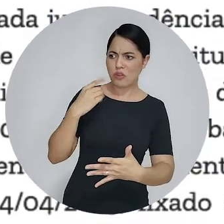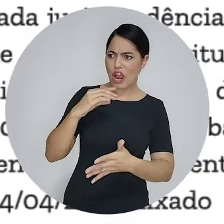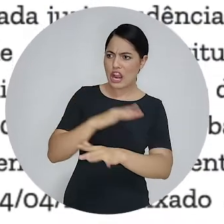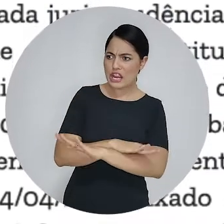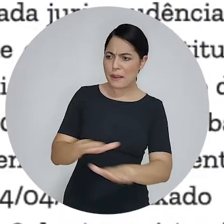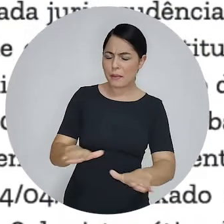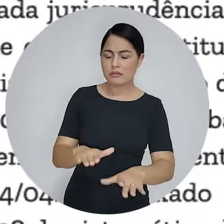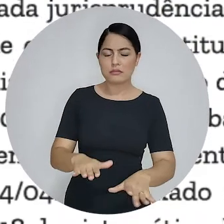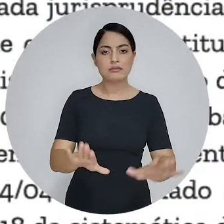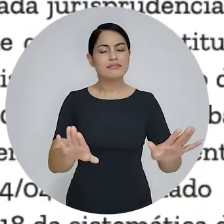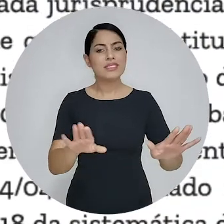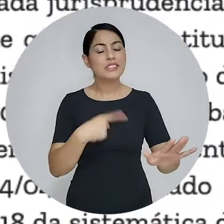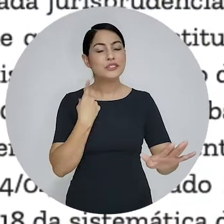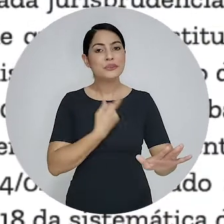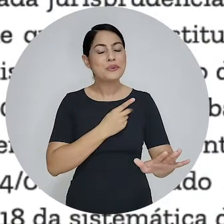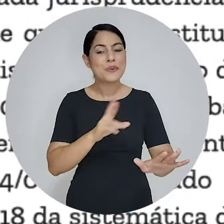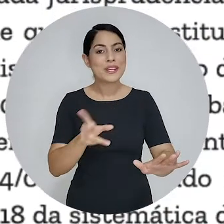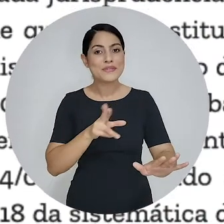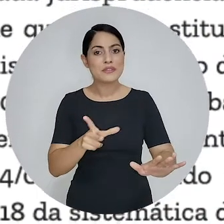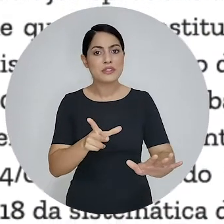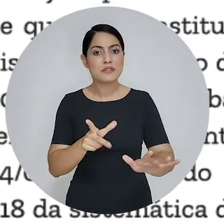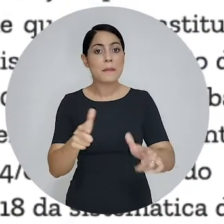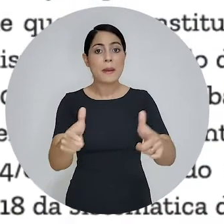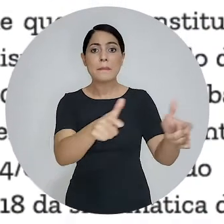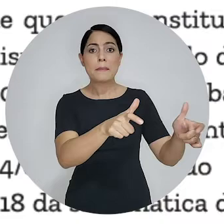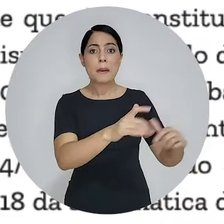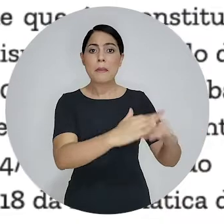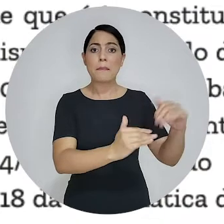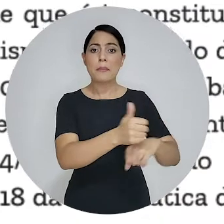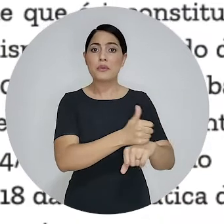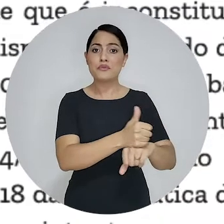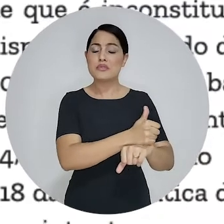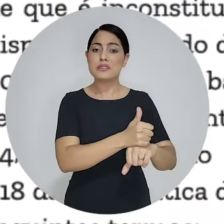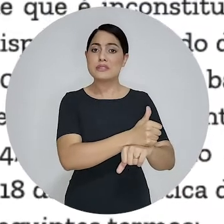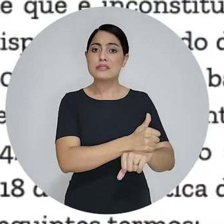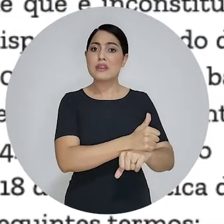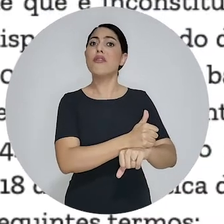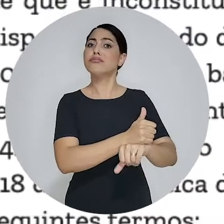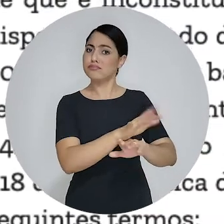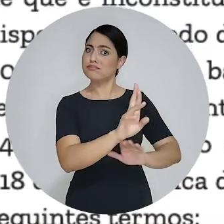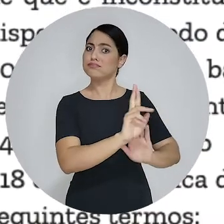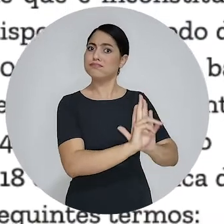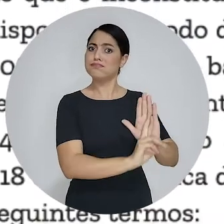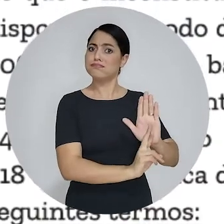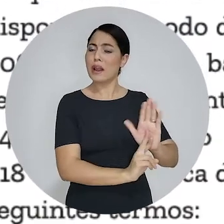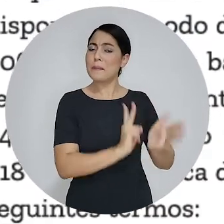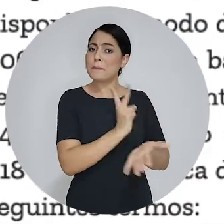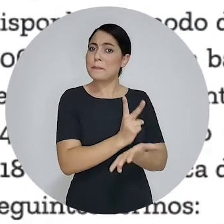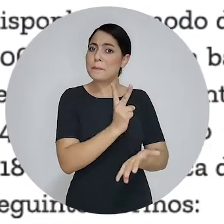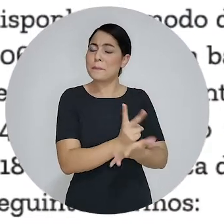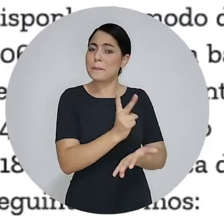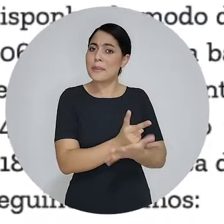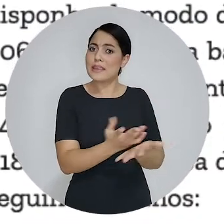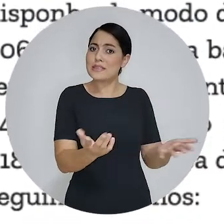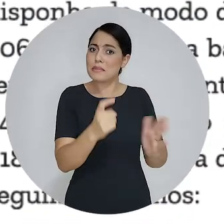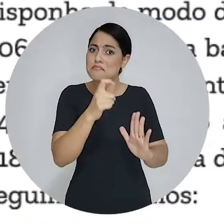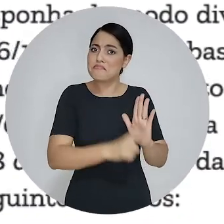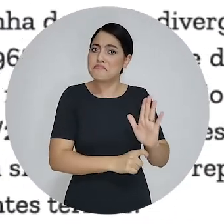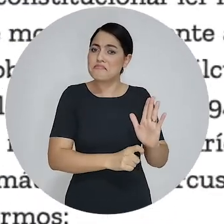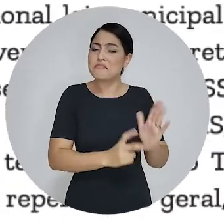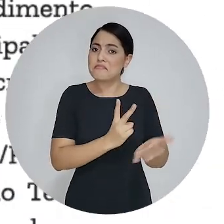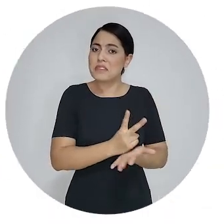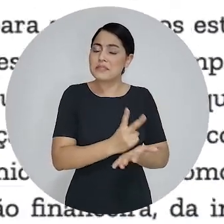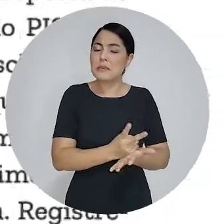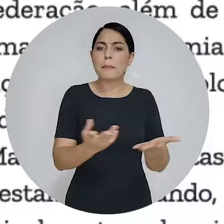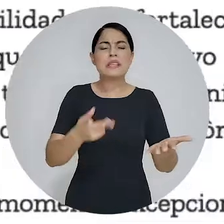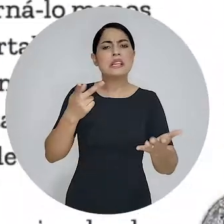advogados. A verdade é que a tributação dos advogados nada tem de diferente de todos aqueles que exercem alguma profissão regulamentada.